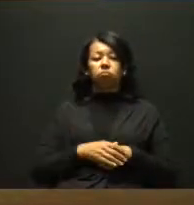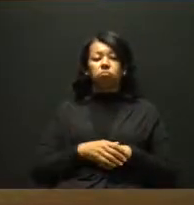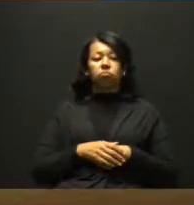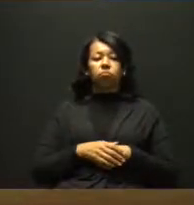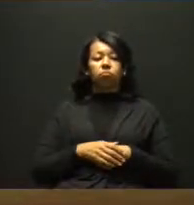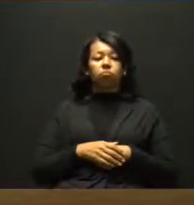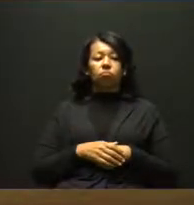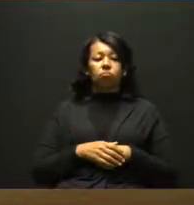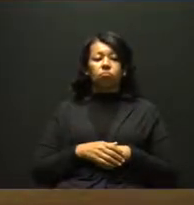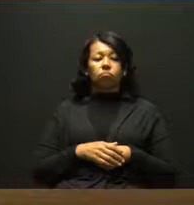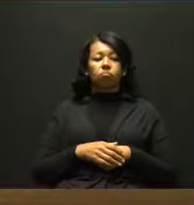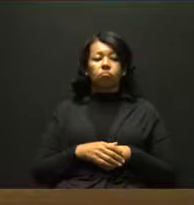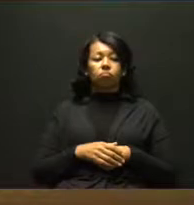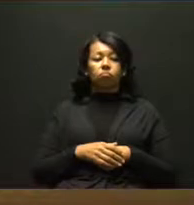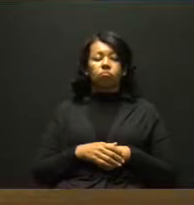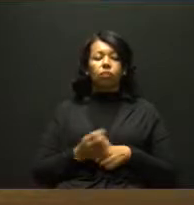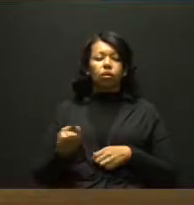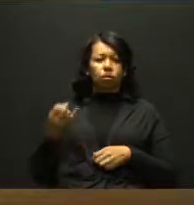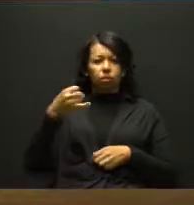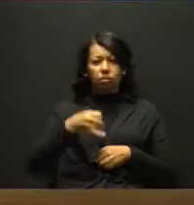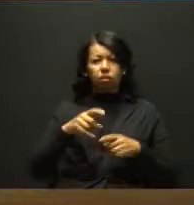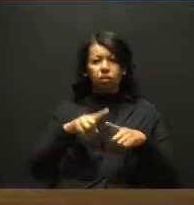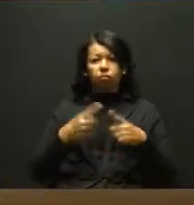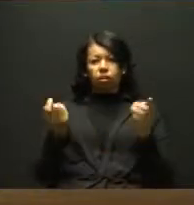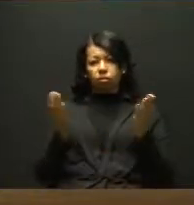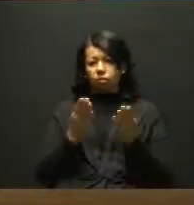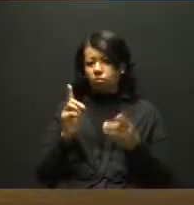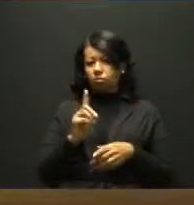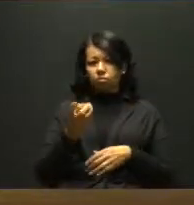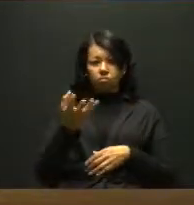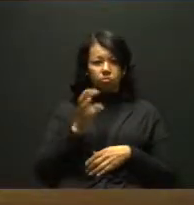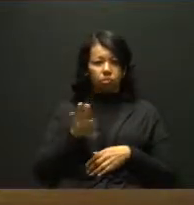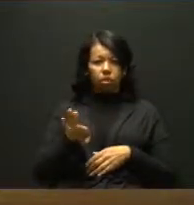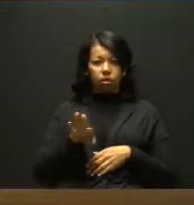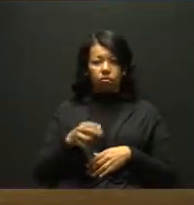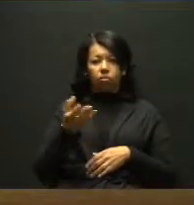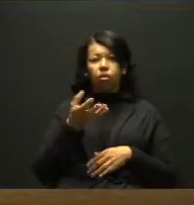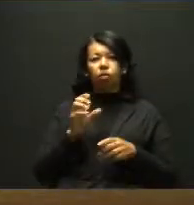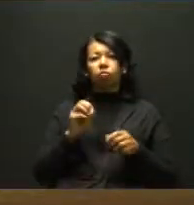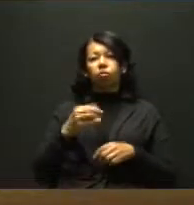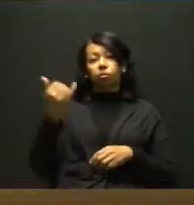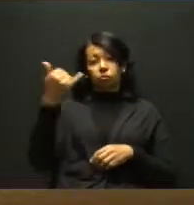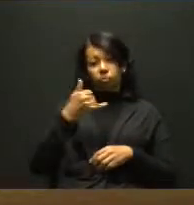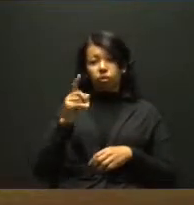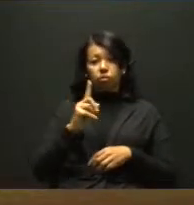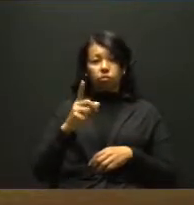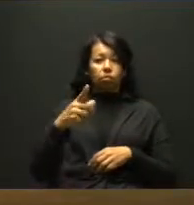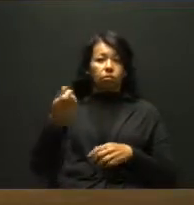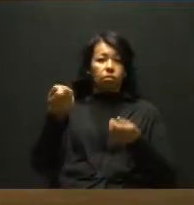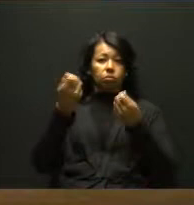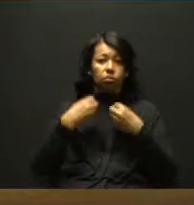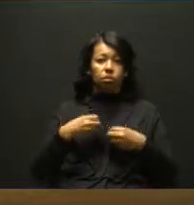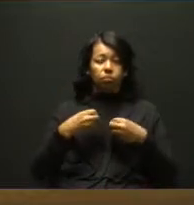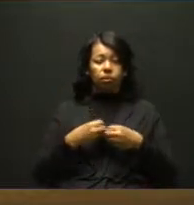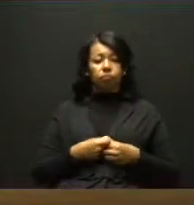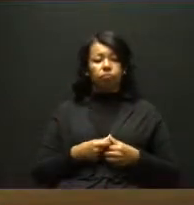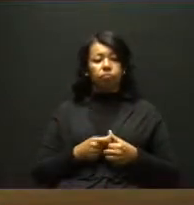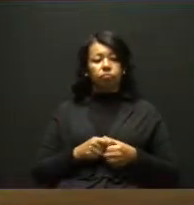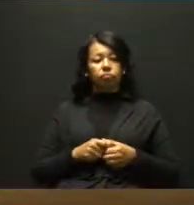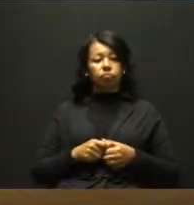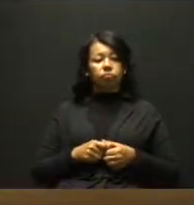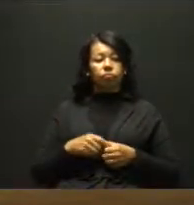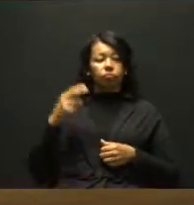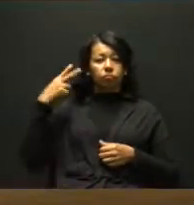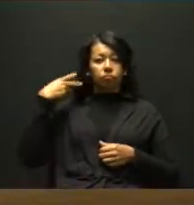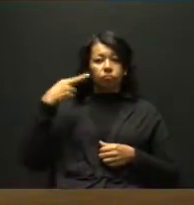disposição aí sim nós faremos mas no momento não é isso que eu quero eu quero a informação que eu não tive o vereador rafael foi numa